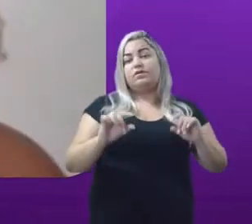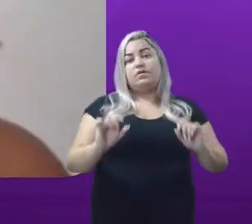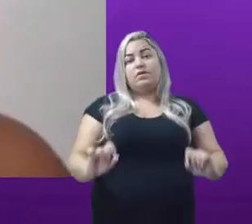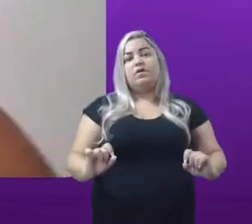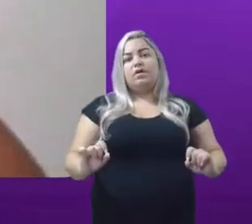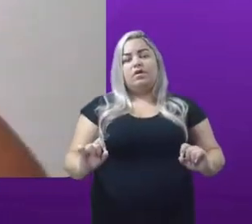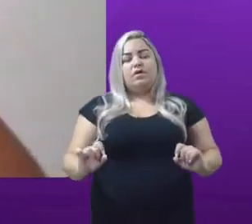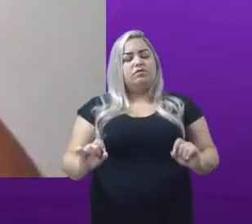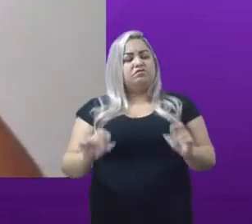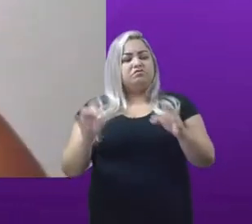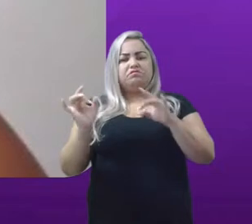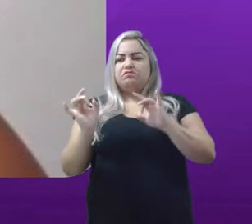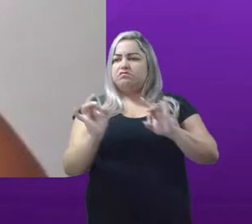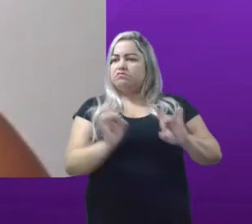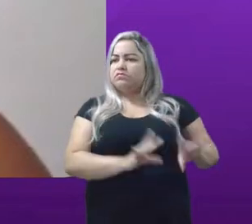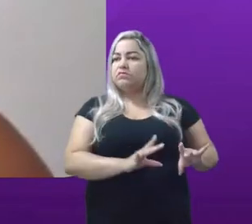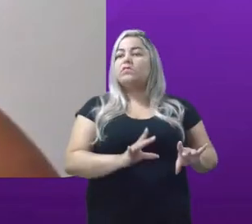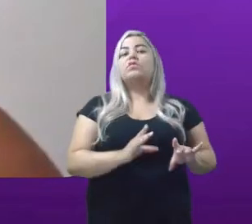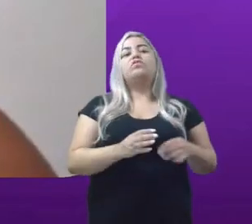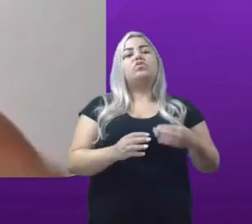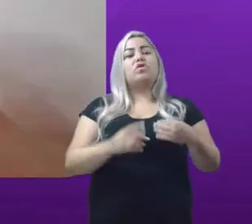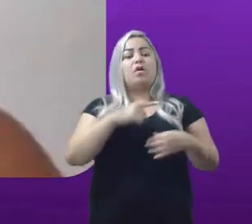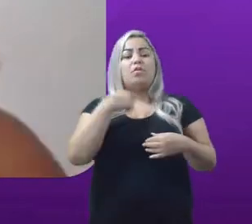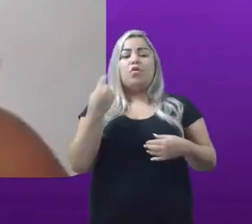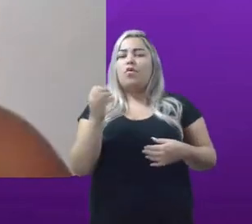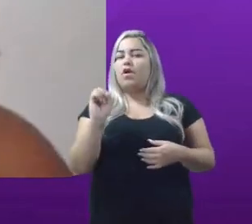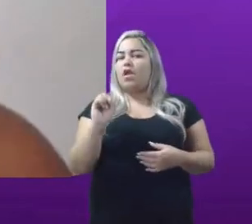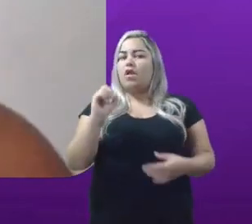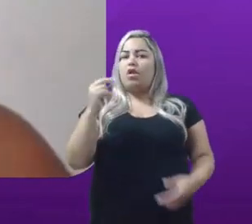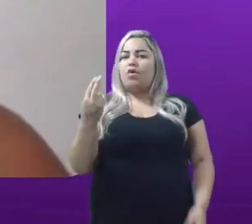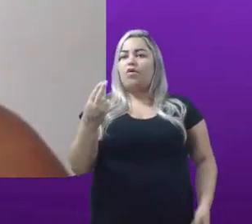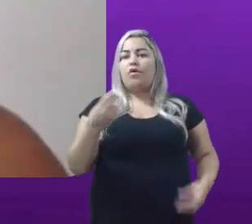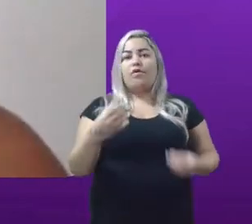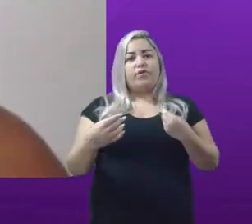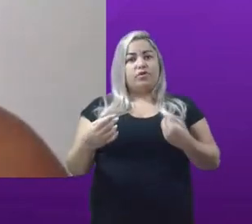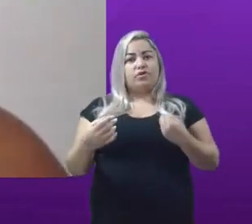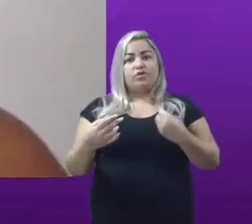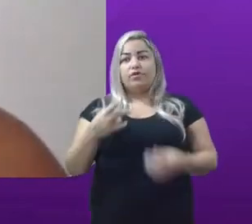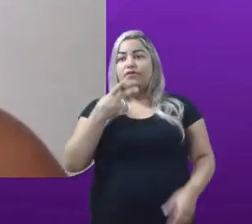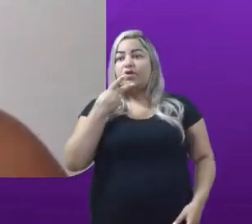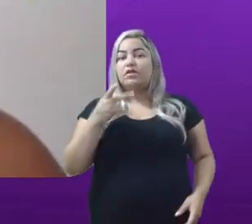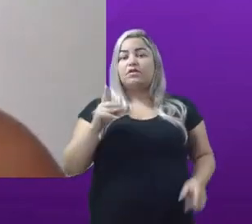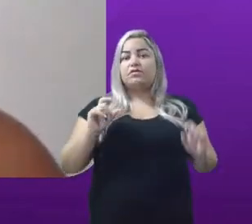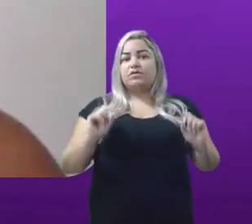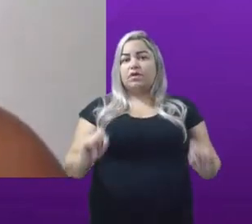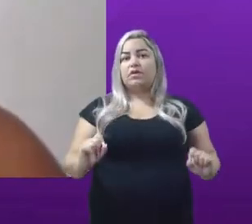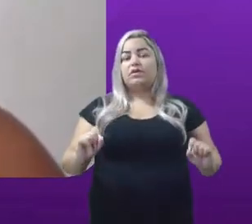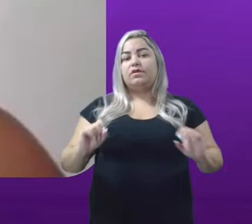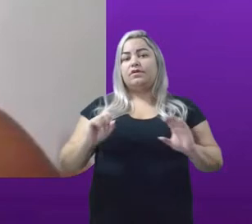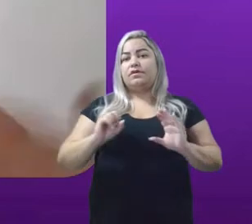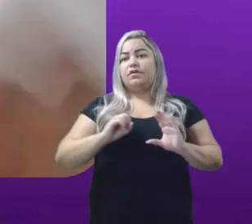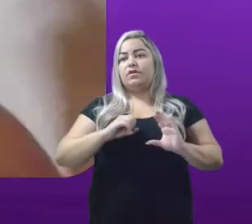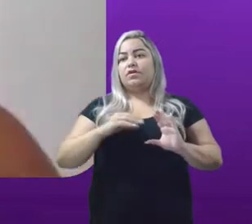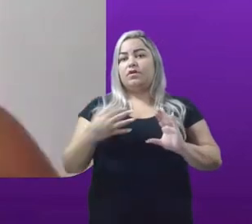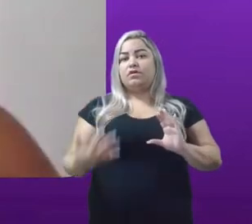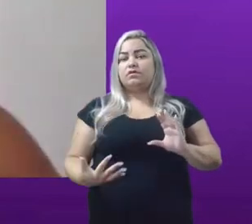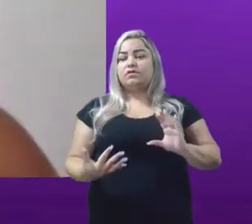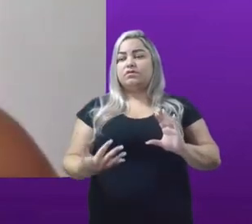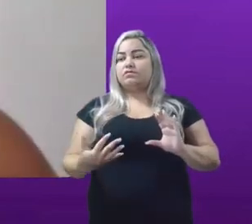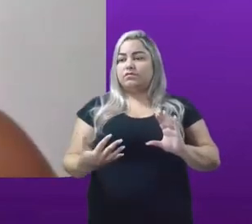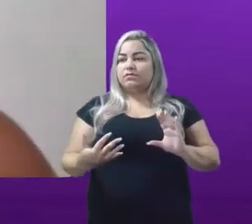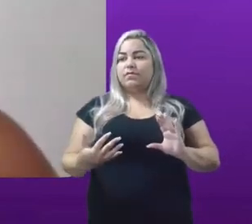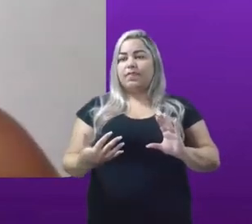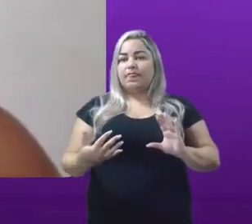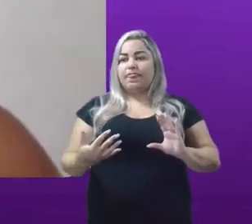deixar morrer ou deixar viver. Né? Na verdade, a gente está aqui, eu estou aqui falando mais daquele conceito, né, do Achilles